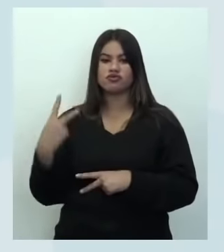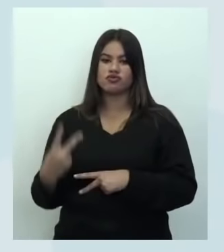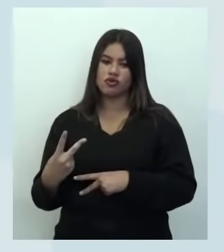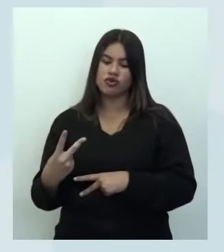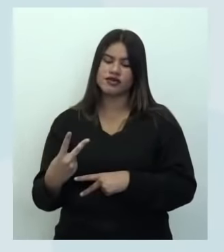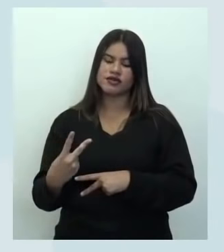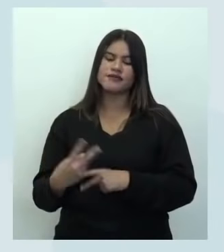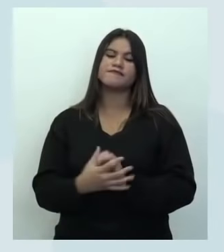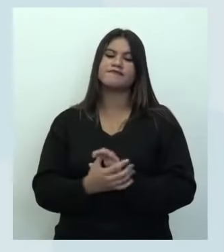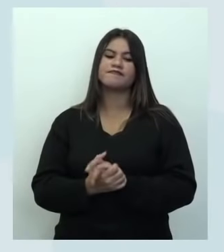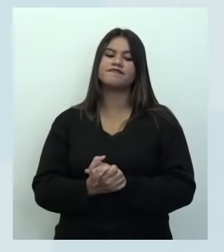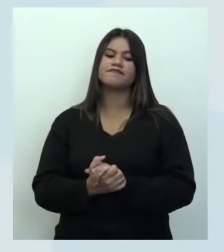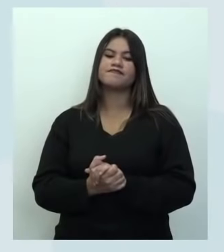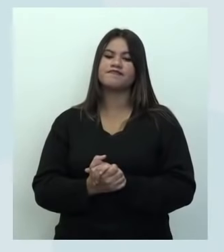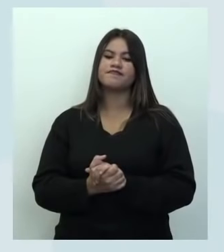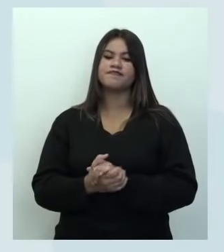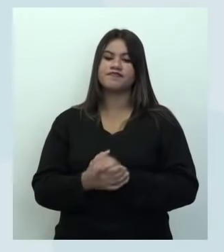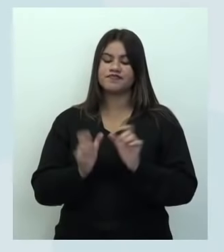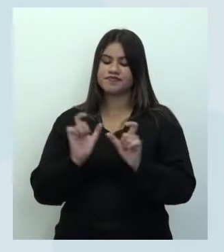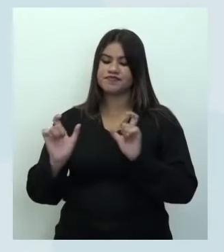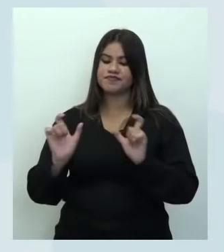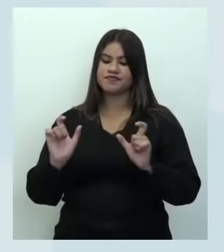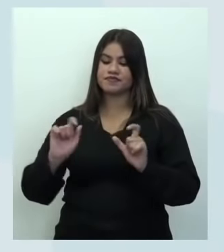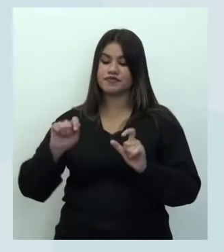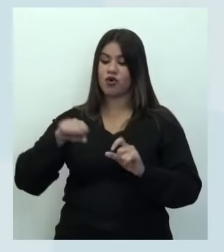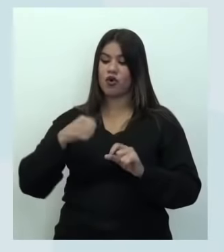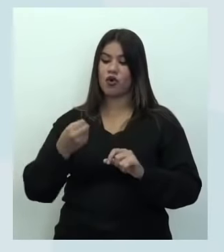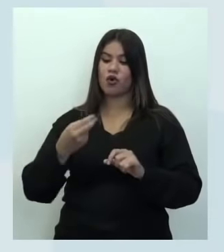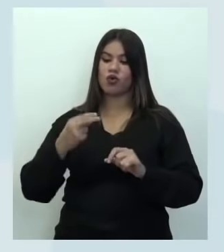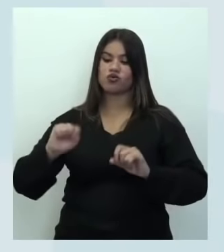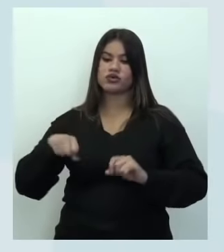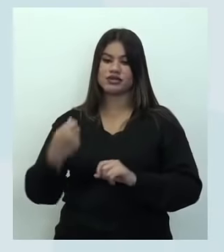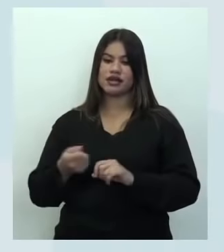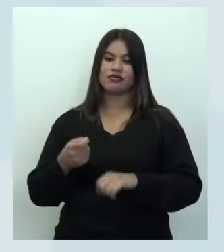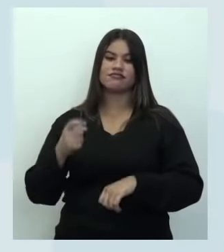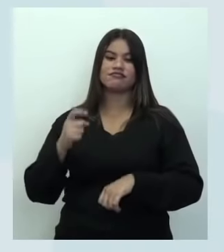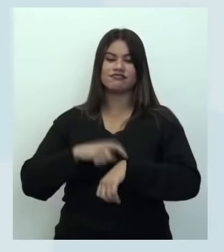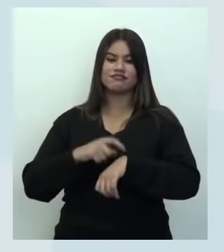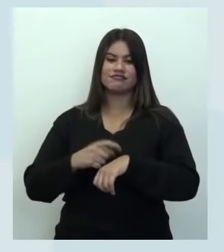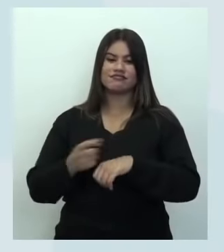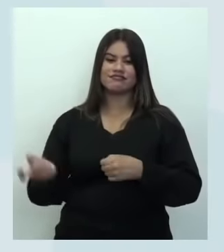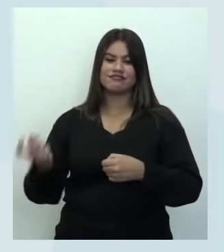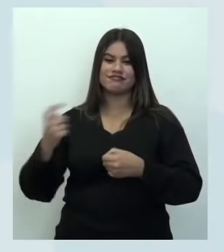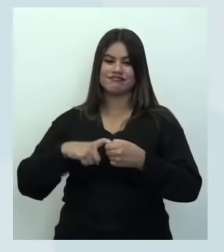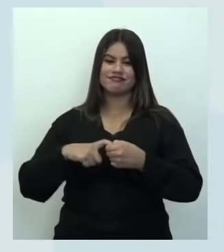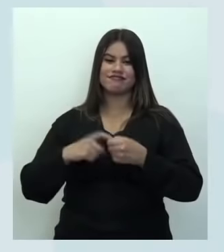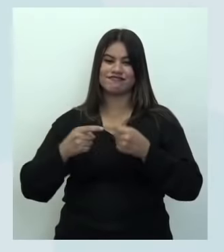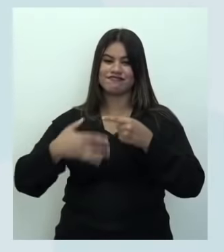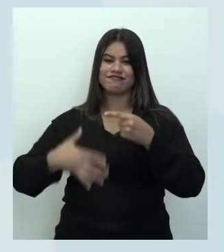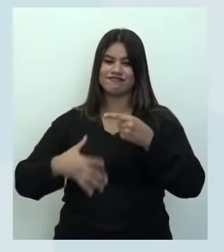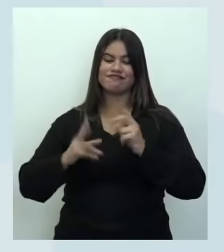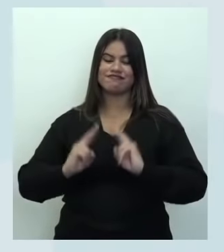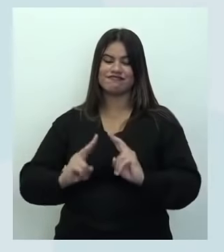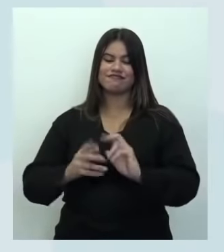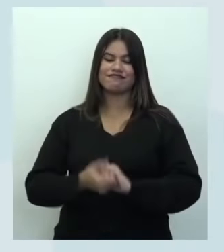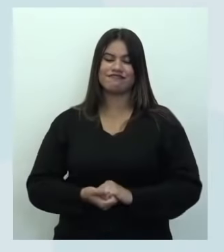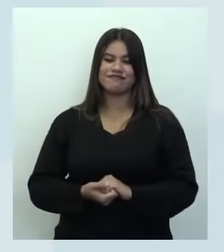questão, 2, e indique a palavra que vem à sua mente. Voltamos daqui a pouco e participe.